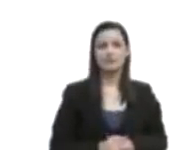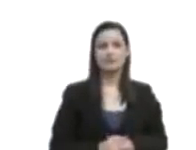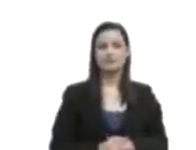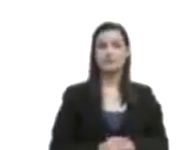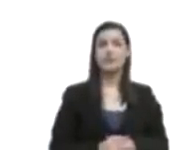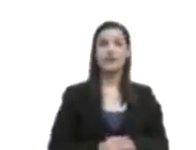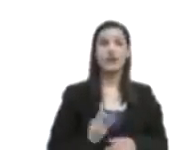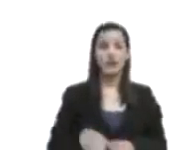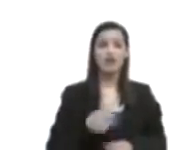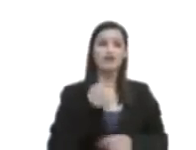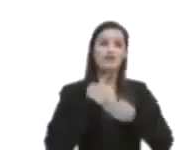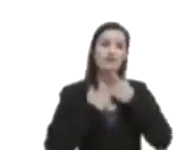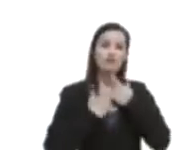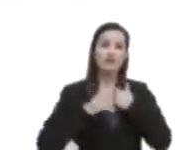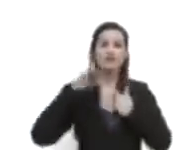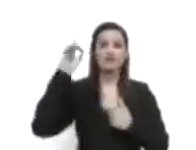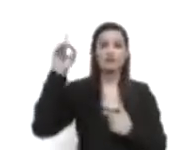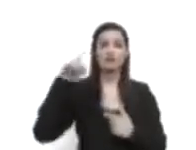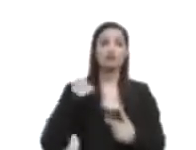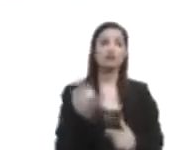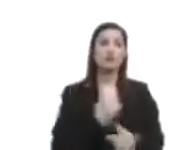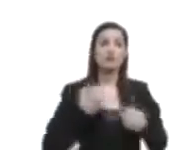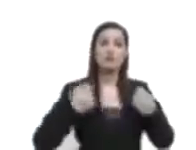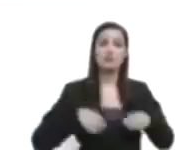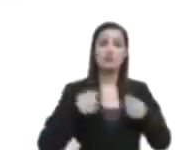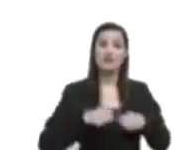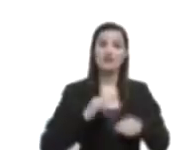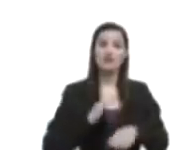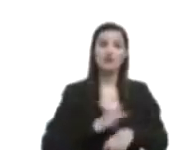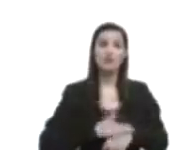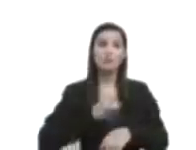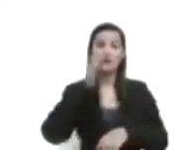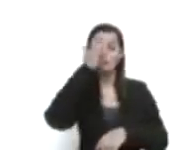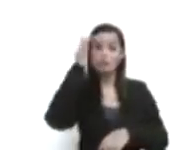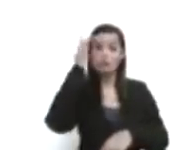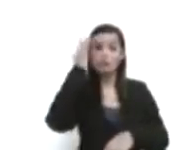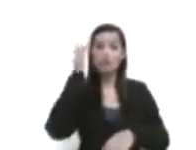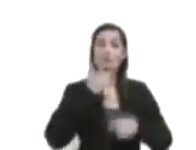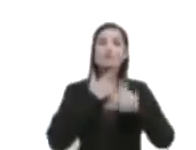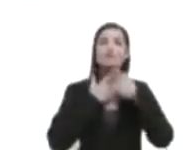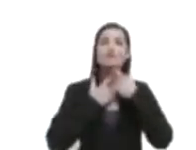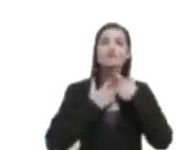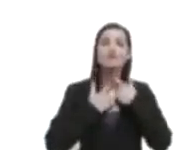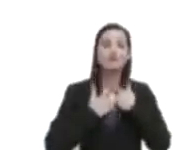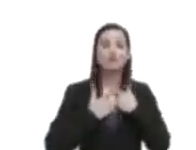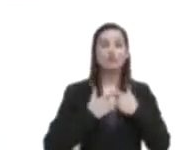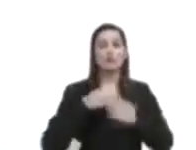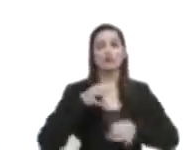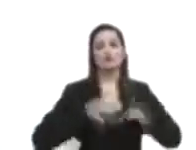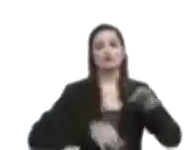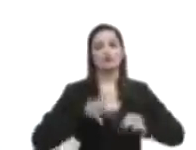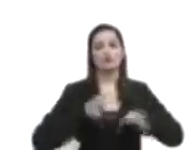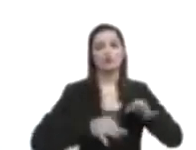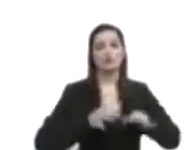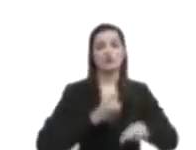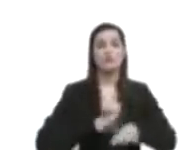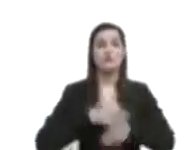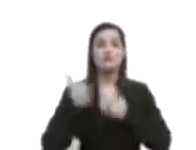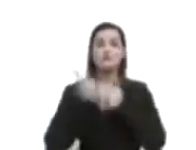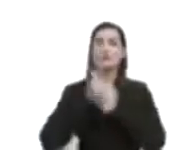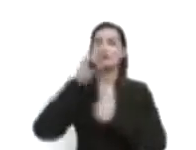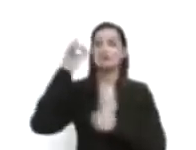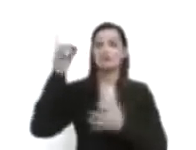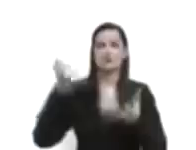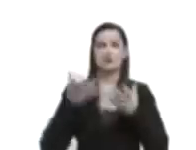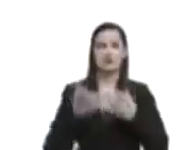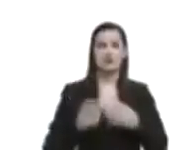Fome de Deus, irmão, precisamos de uma geração nova que tenha fome de Deus novamente. Vamos agora para a quinta, é isso?